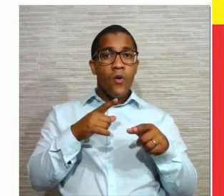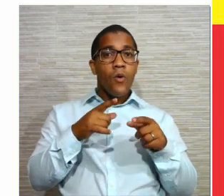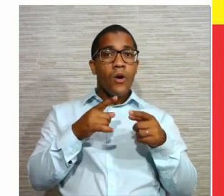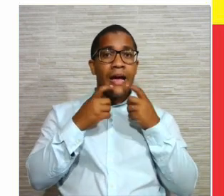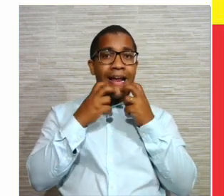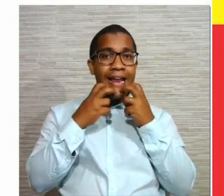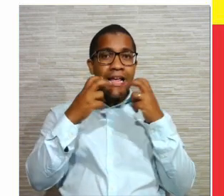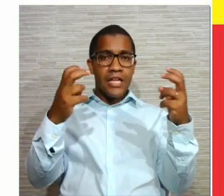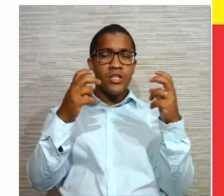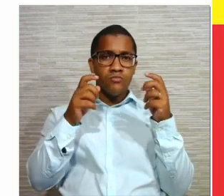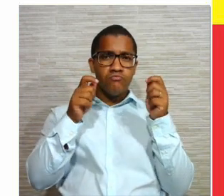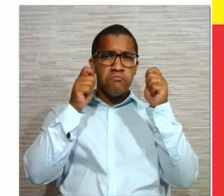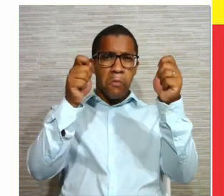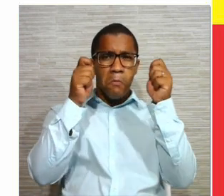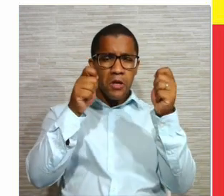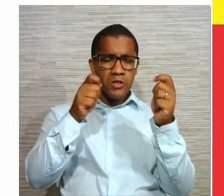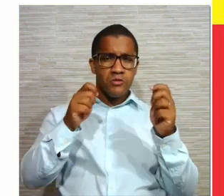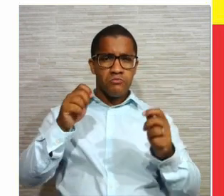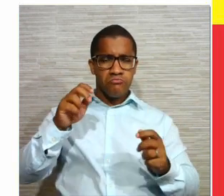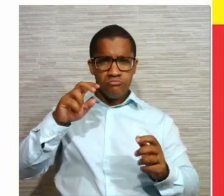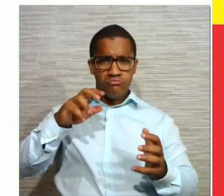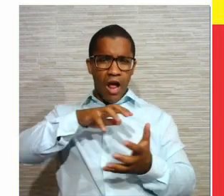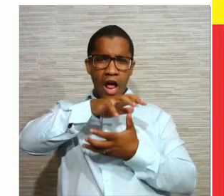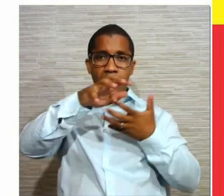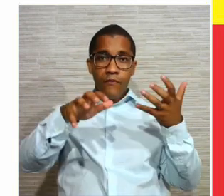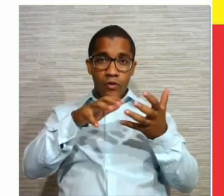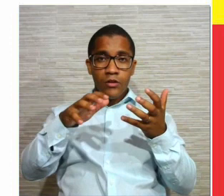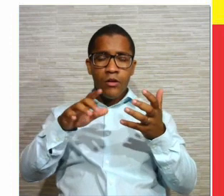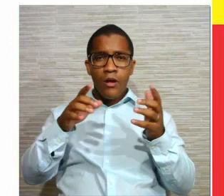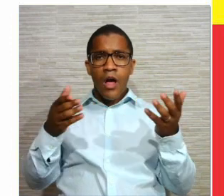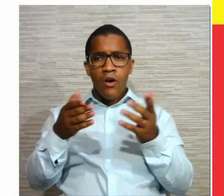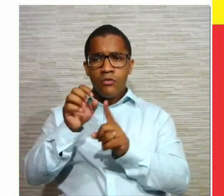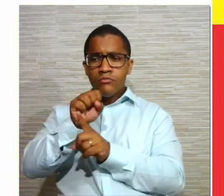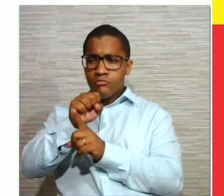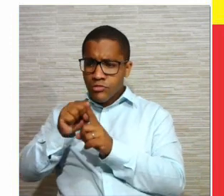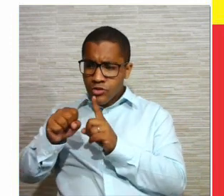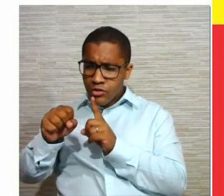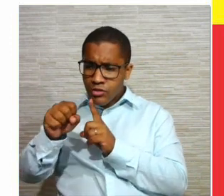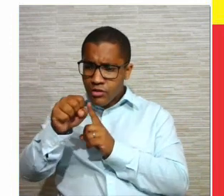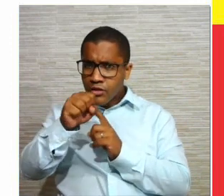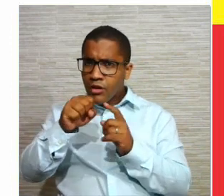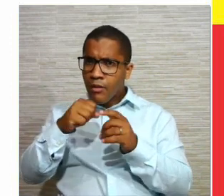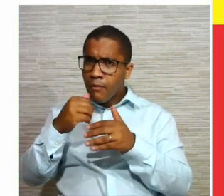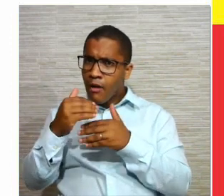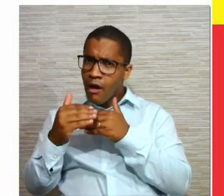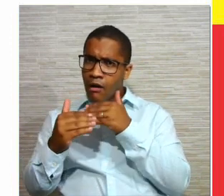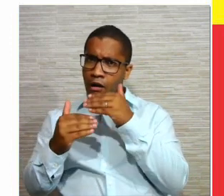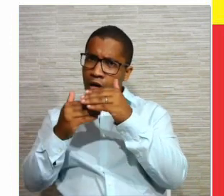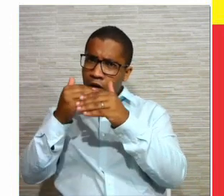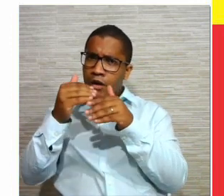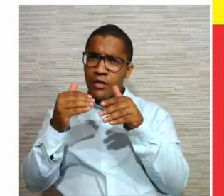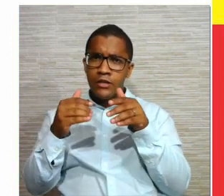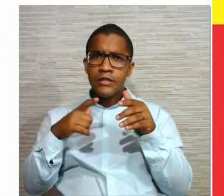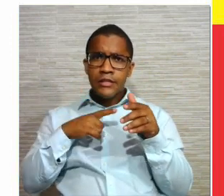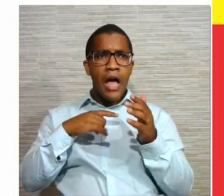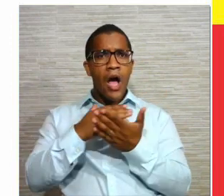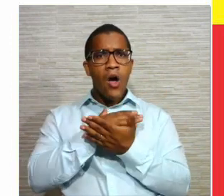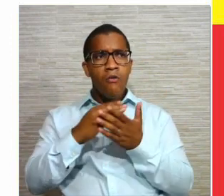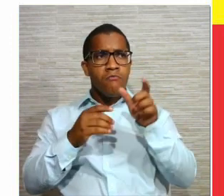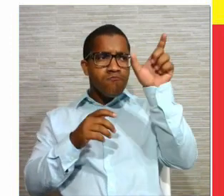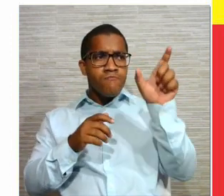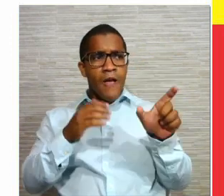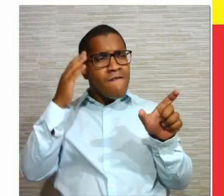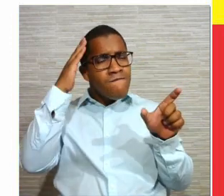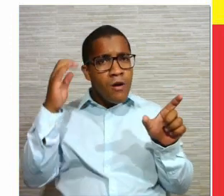revolta, né, tinha um envolvimento social, ele começou a ficar muito sofisticado, né, e formar grandes